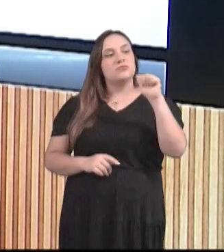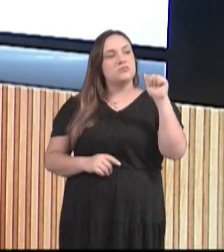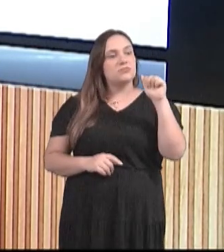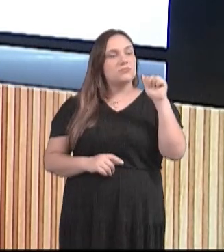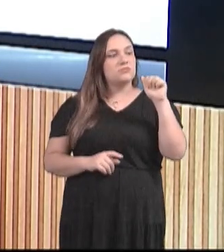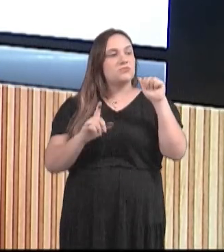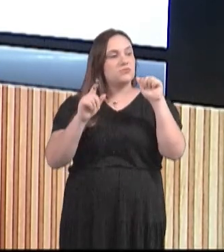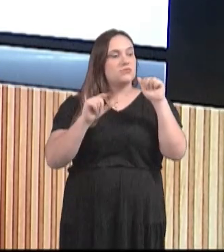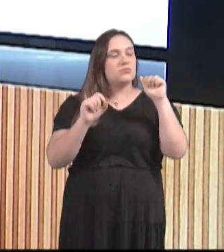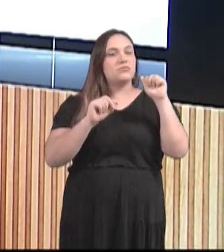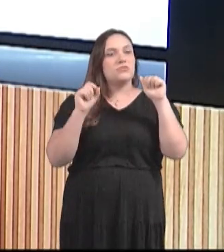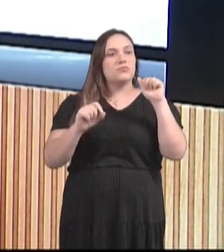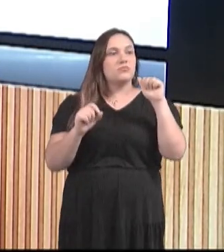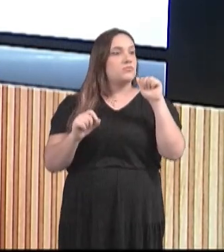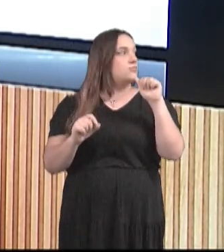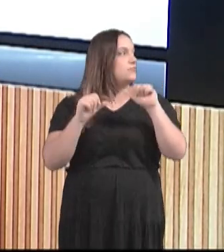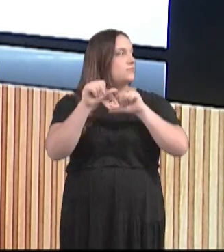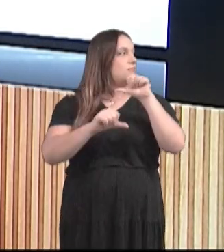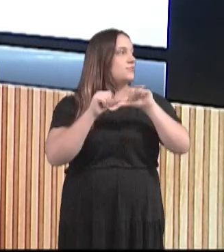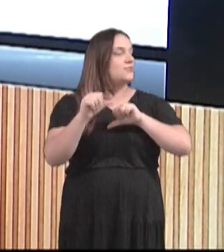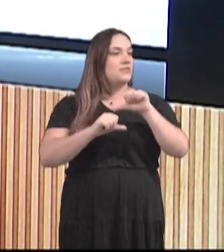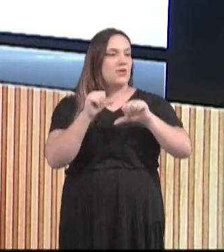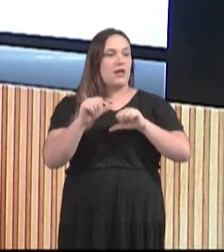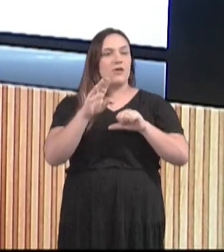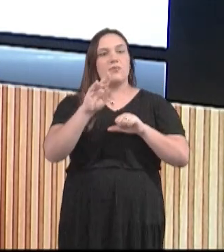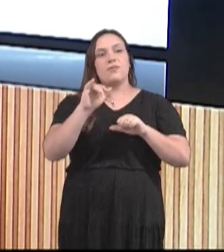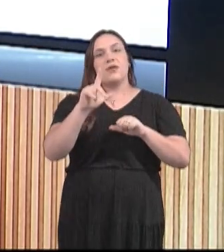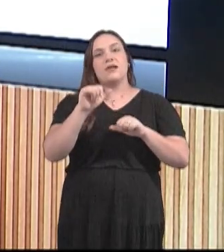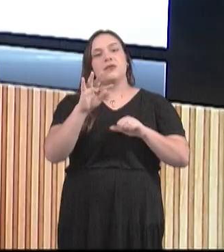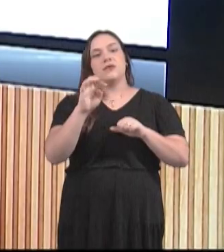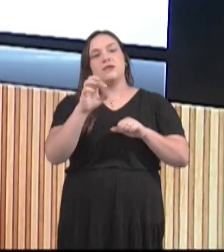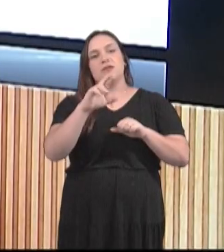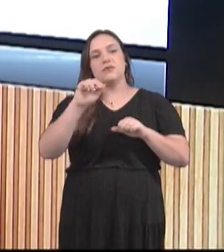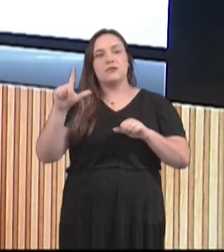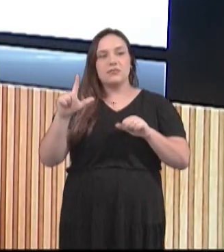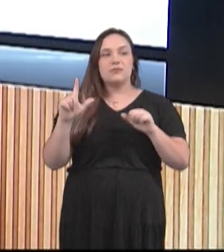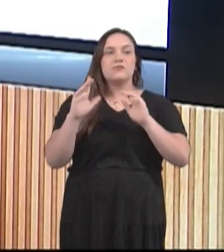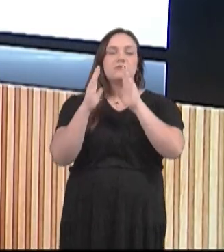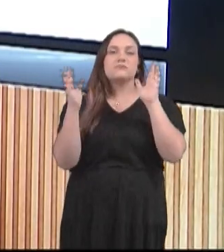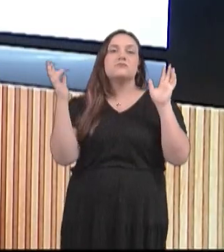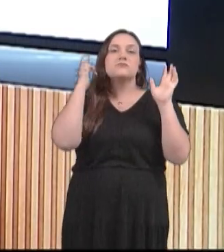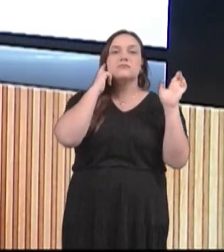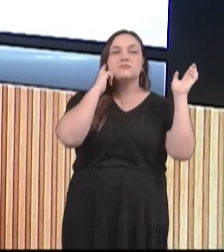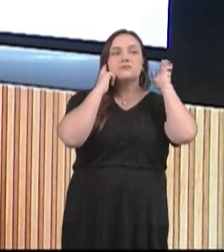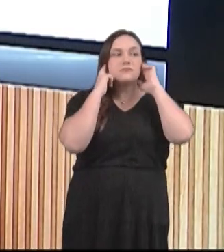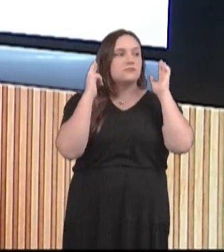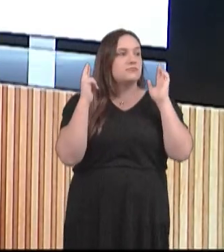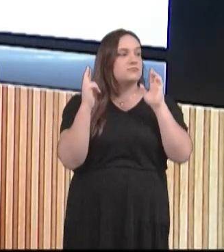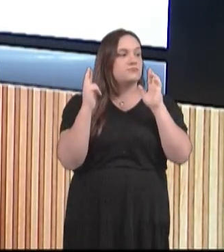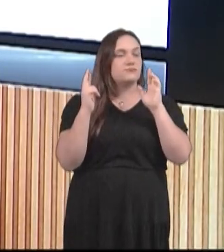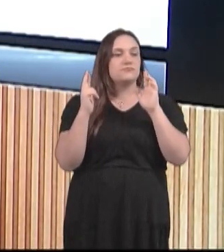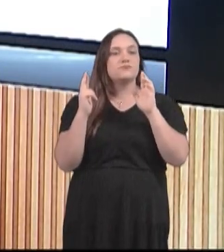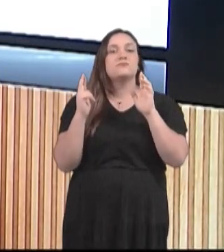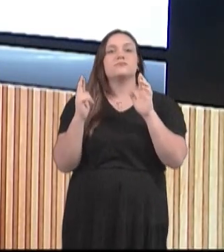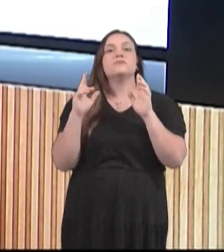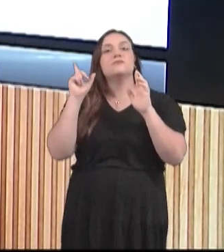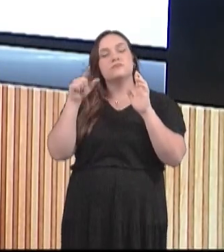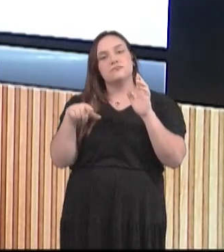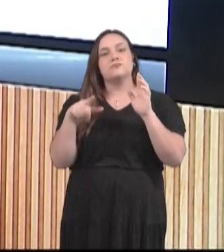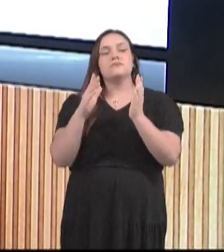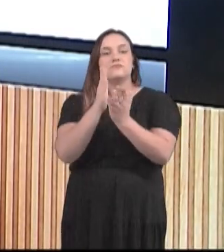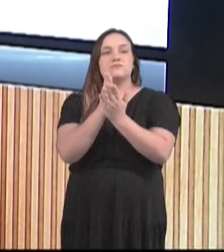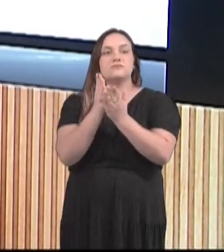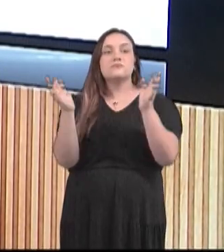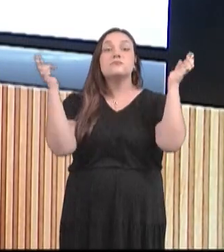prazo da audição, unilateral, total ou bilateral, parcial ou total também, a qual em interação com uma ou mais barreiras obstrui a